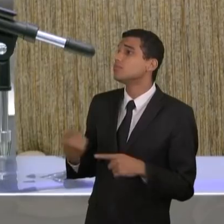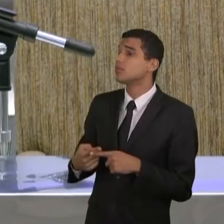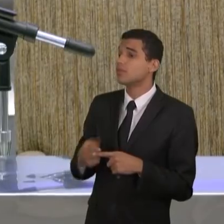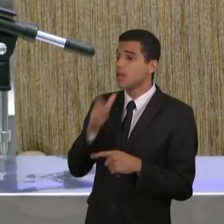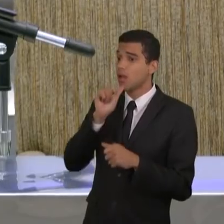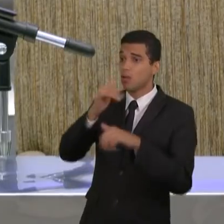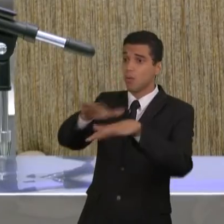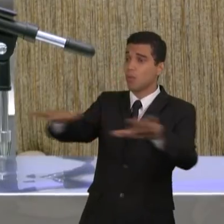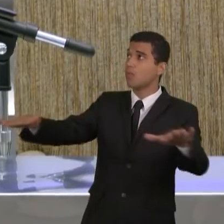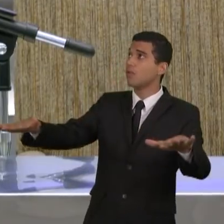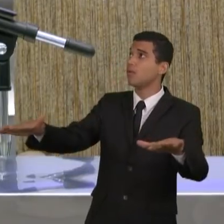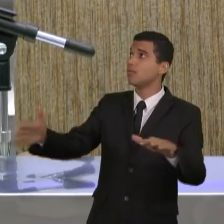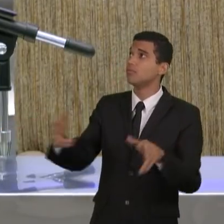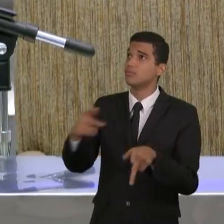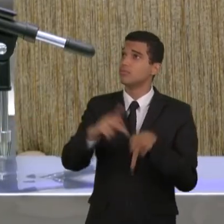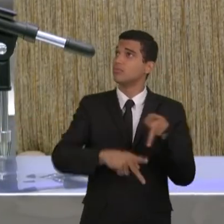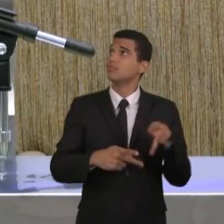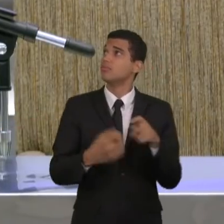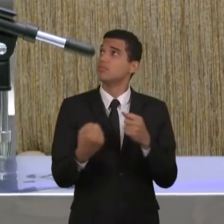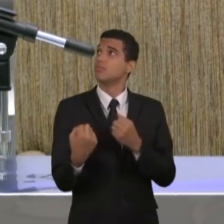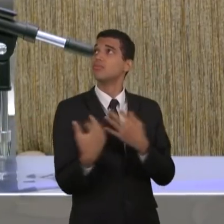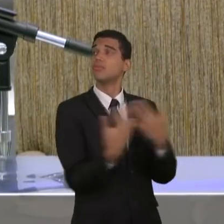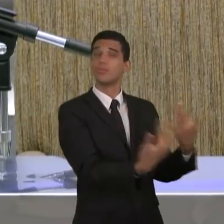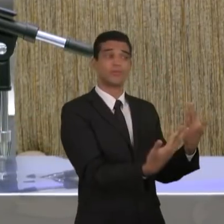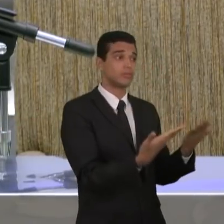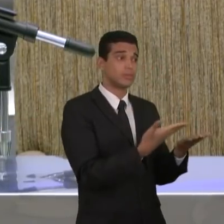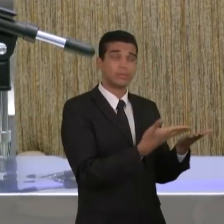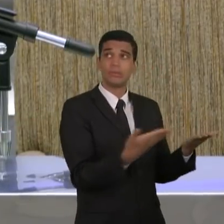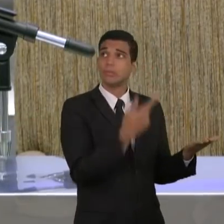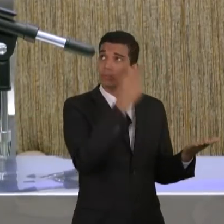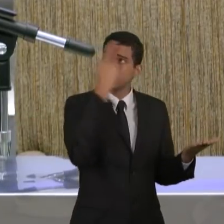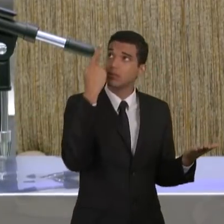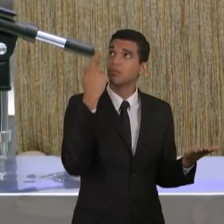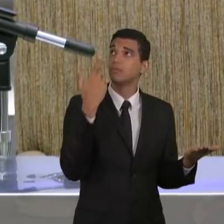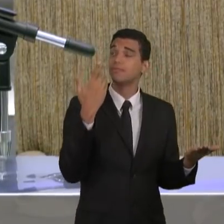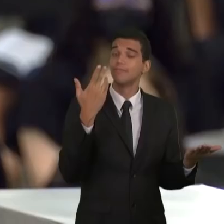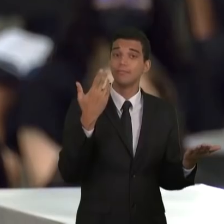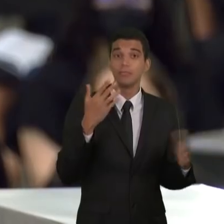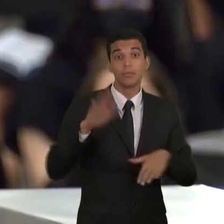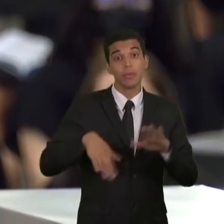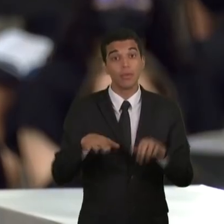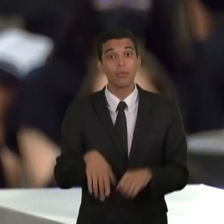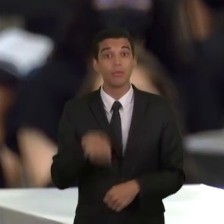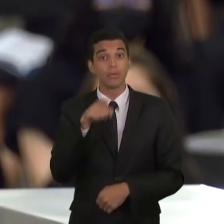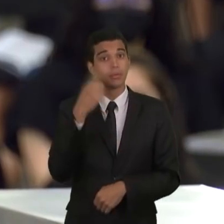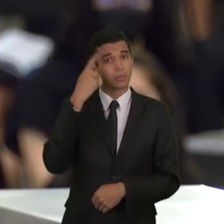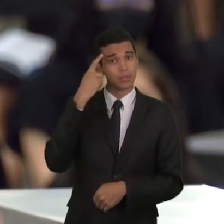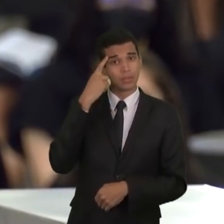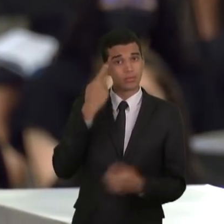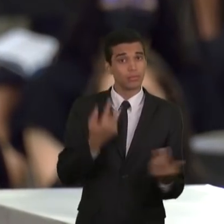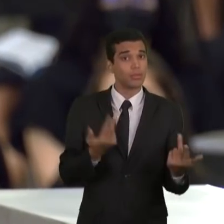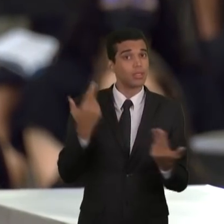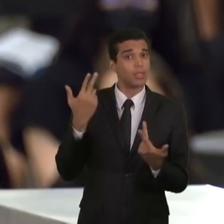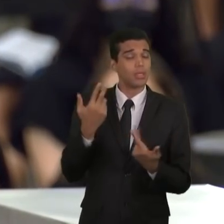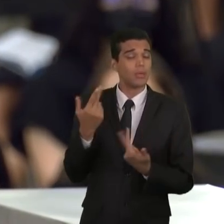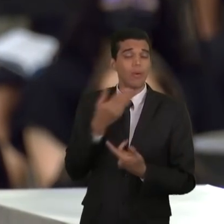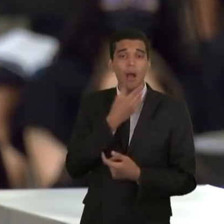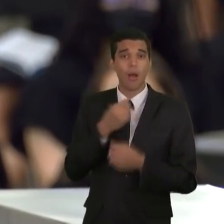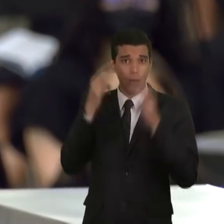e antes de terminar este exemplo talvez você esteja agora dizendo que atitude agora o que eu